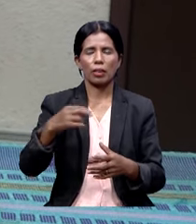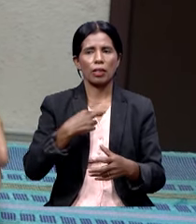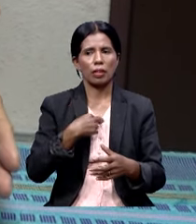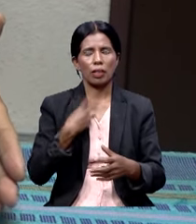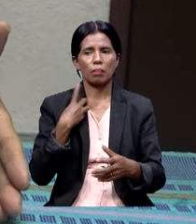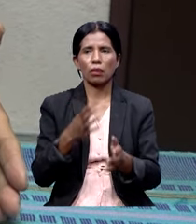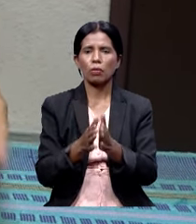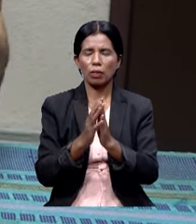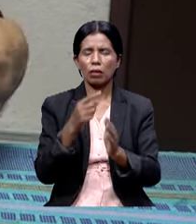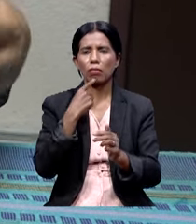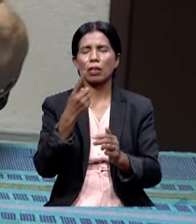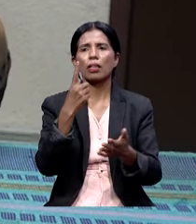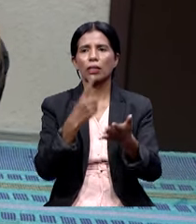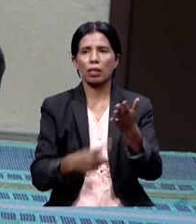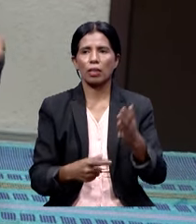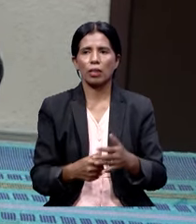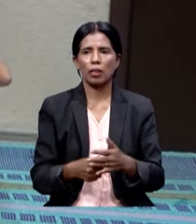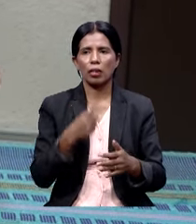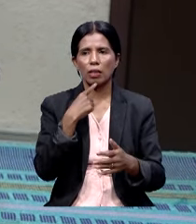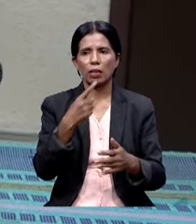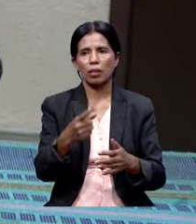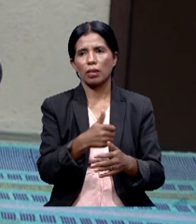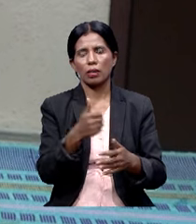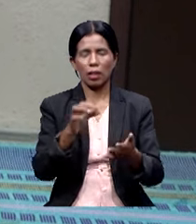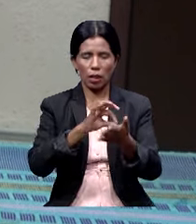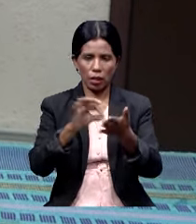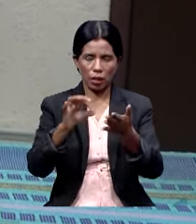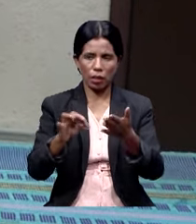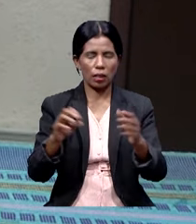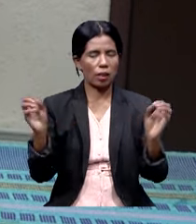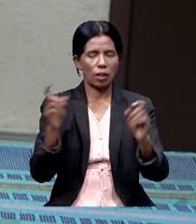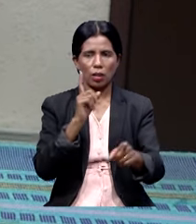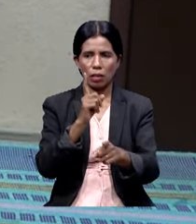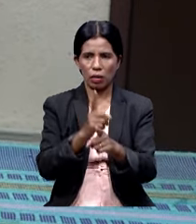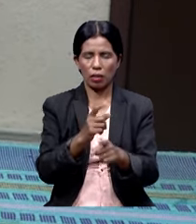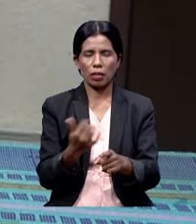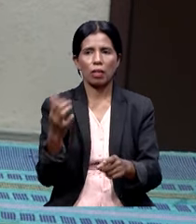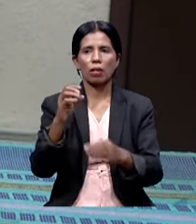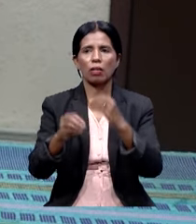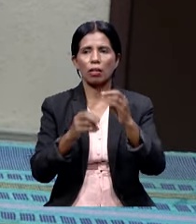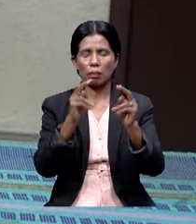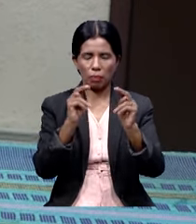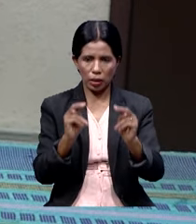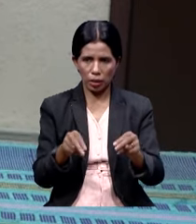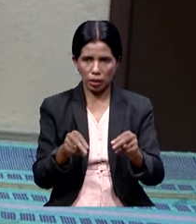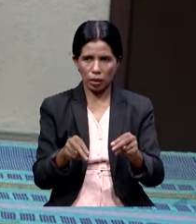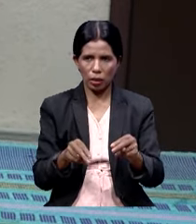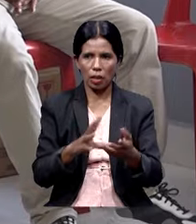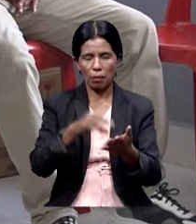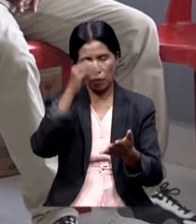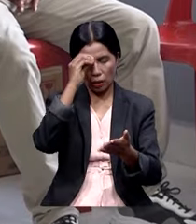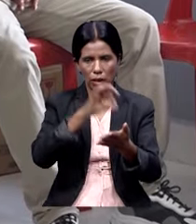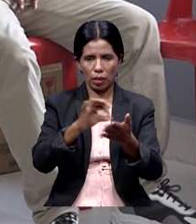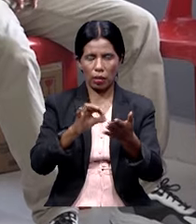husub ne atu dien seda sira nain rasik explica fal buat ne besira kerek ladun dia entam significa precisa aprendi fal hakerek ne